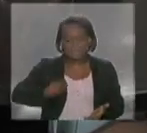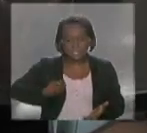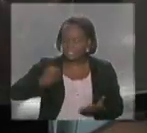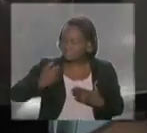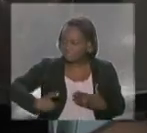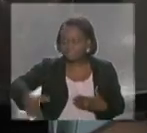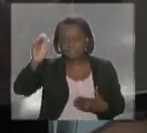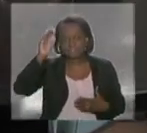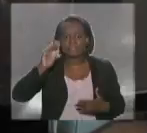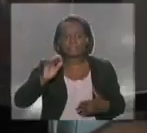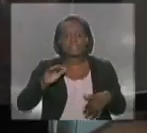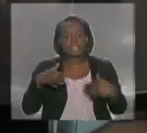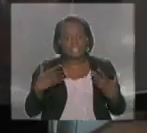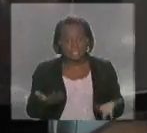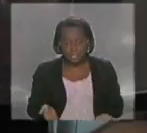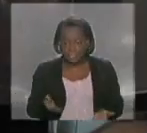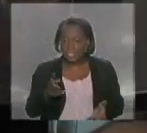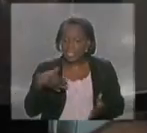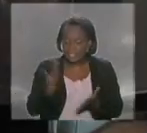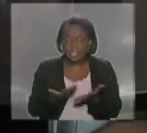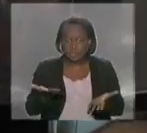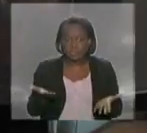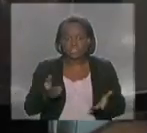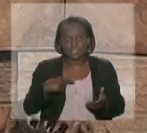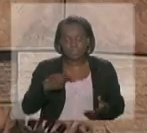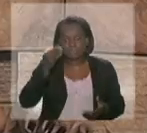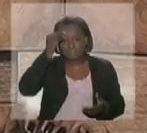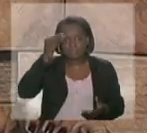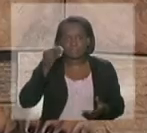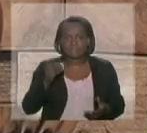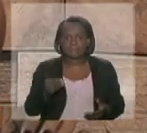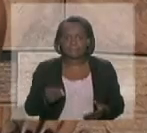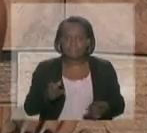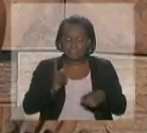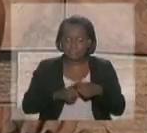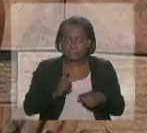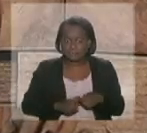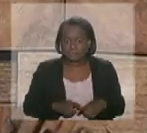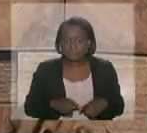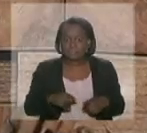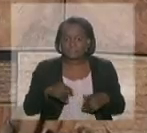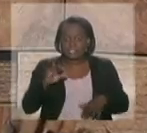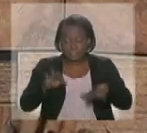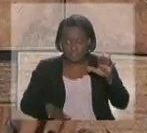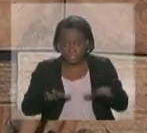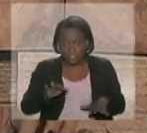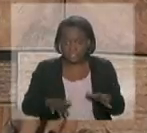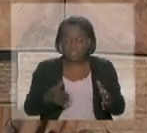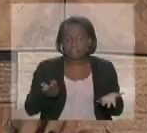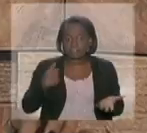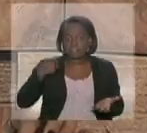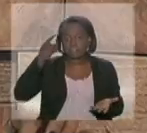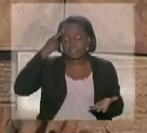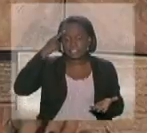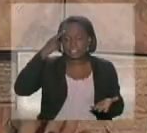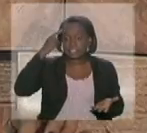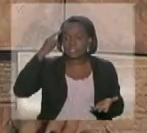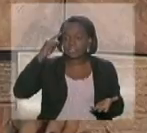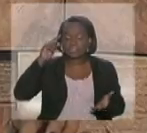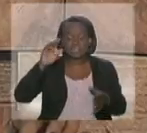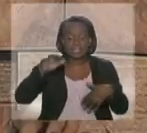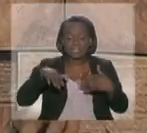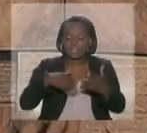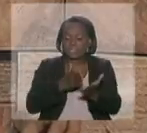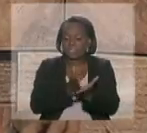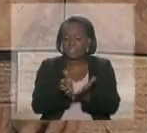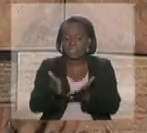minha vida vou levar pro resto da minha vida e foi e é o que me traz até aqui entendeu porque é é às vezes a gente se